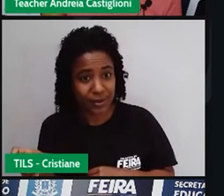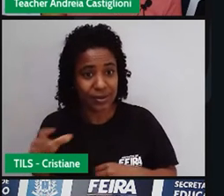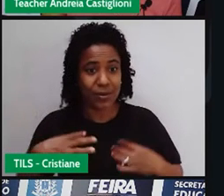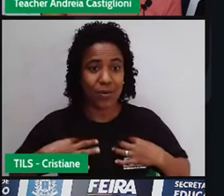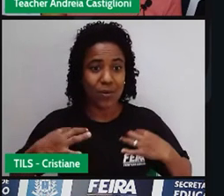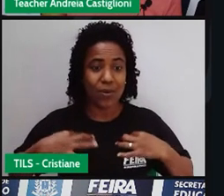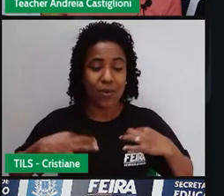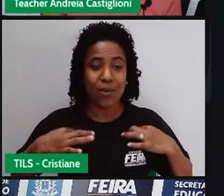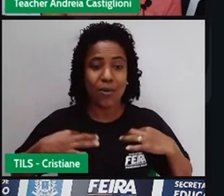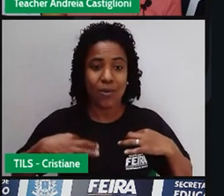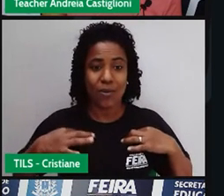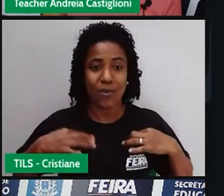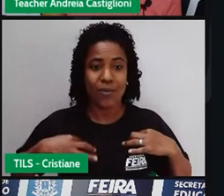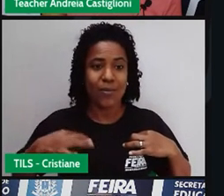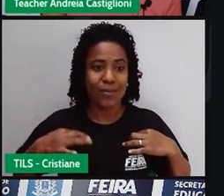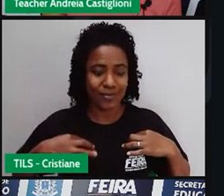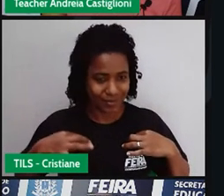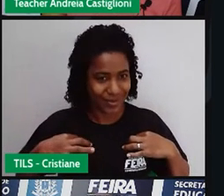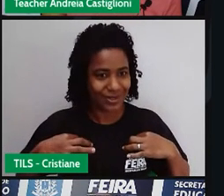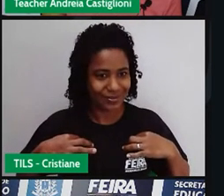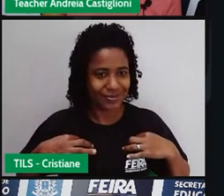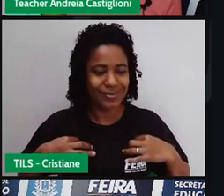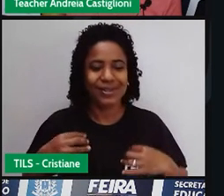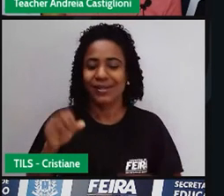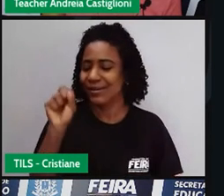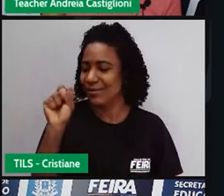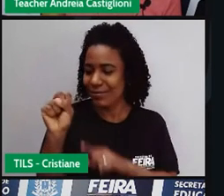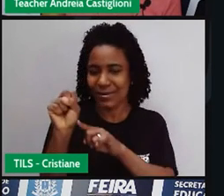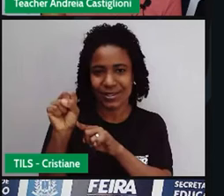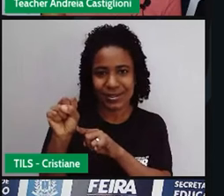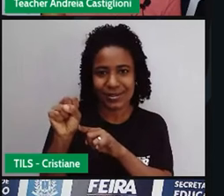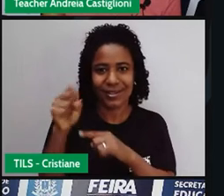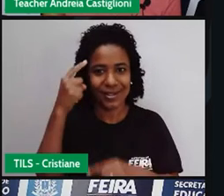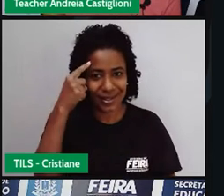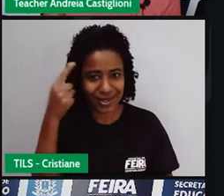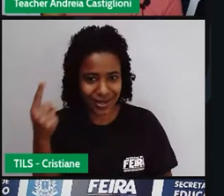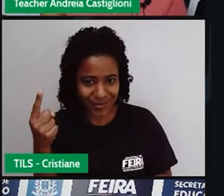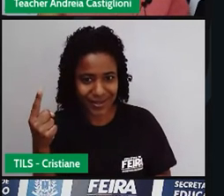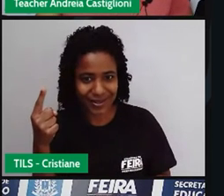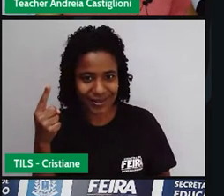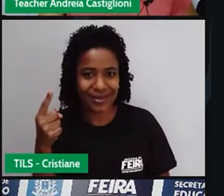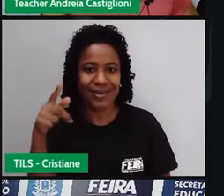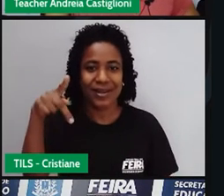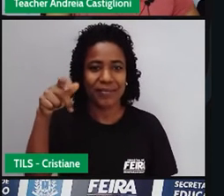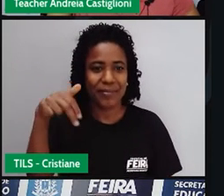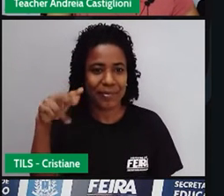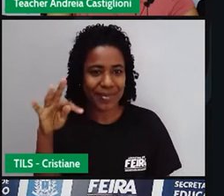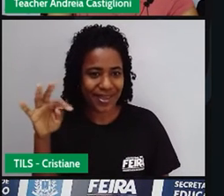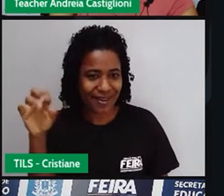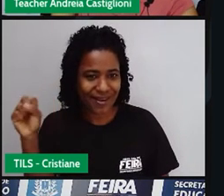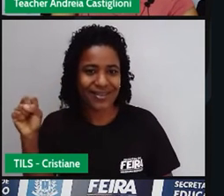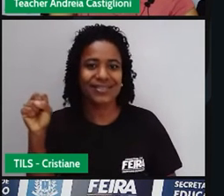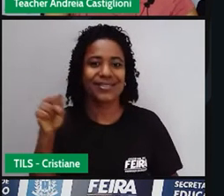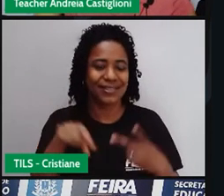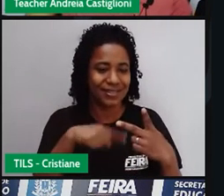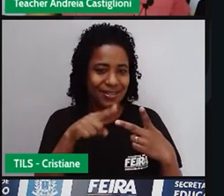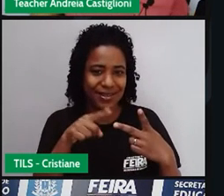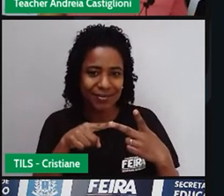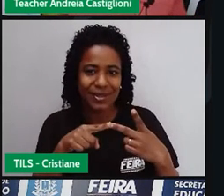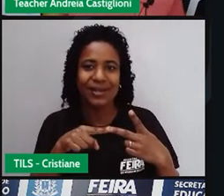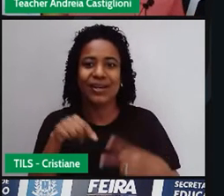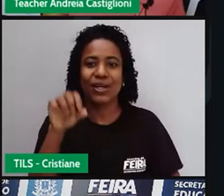peças de vestuário que se escreve no plural como pés dos shorts o verbo